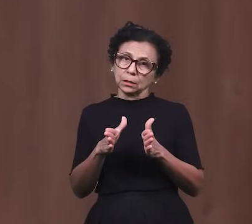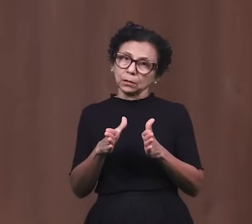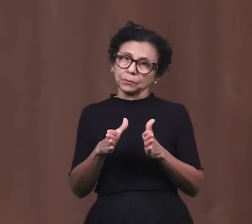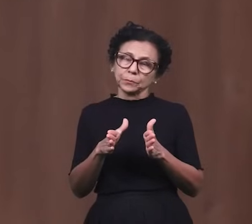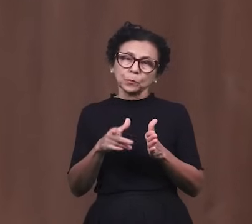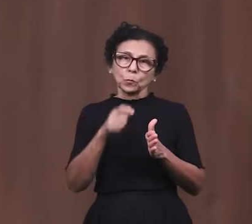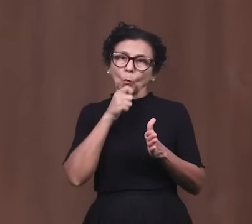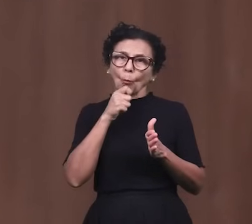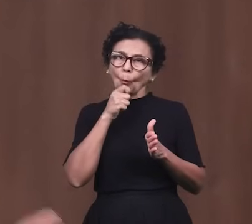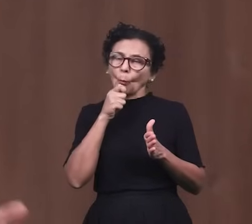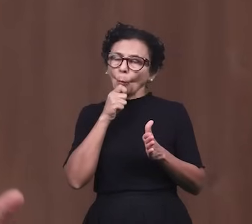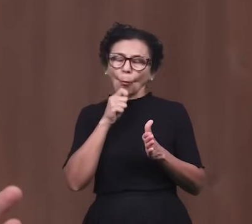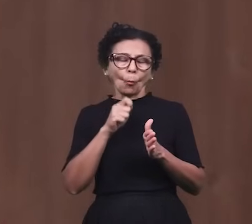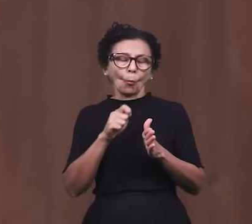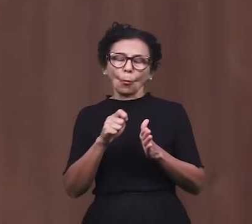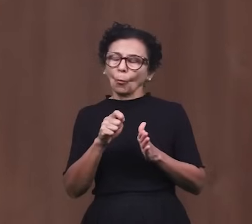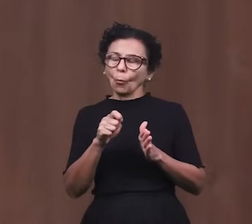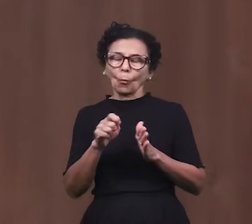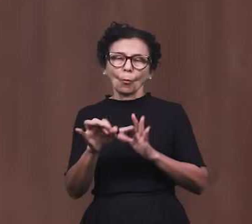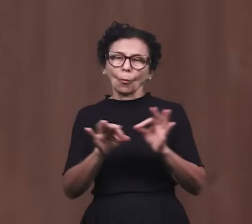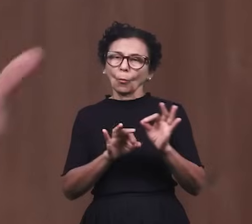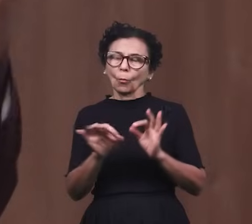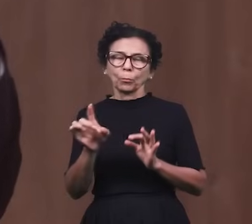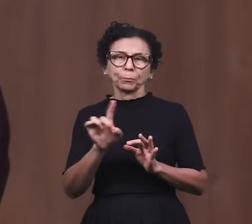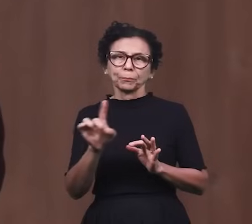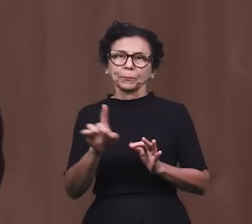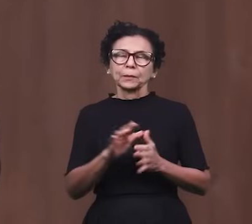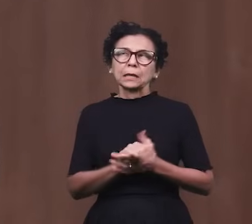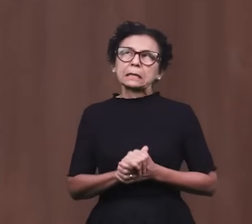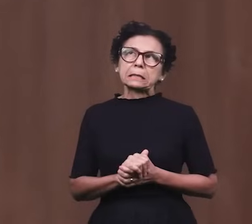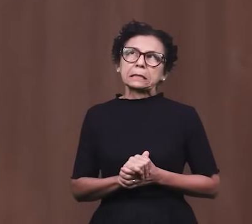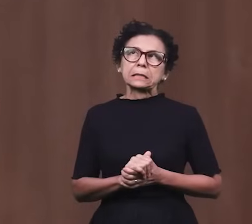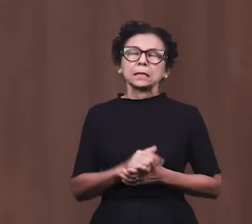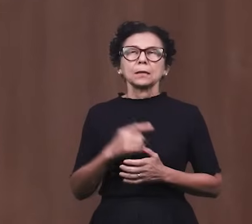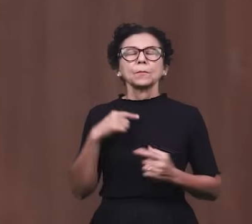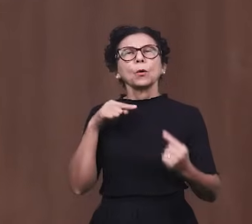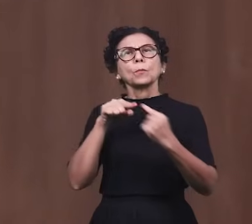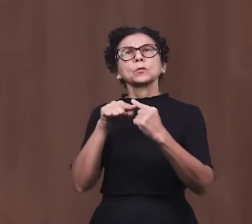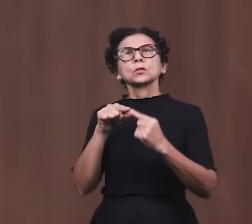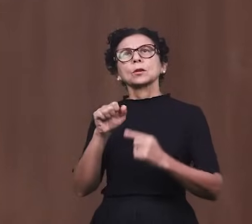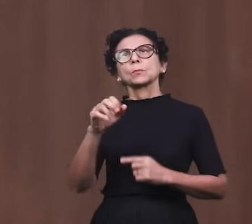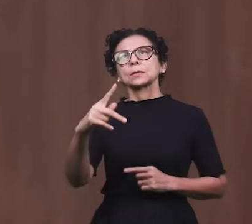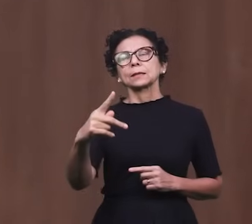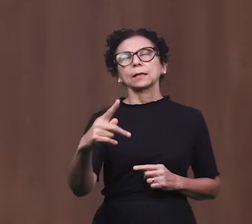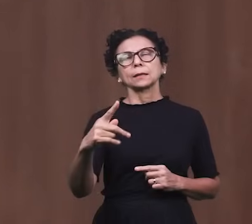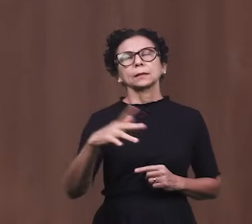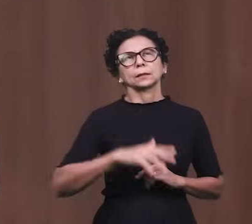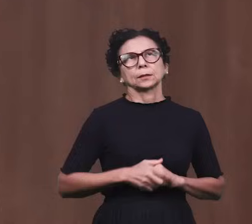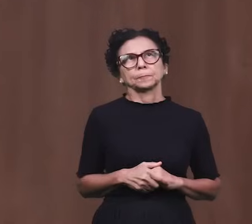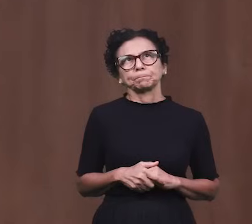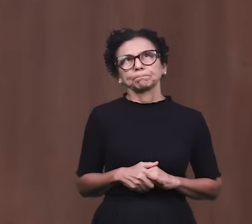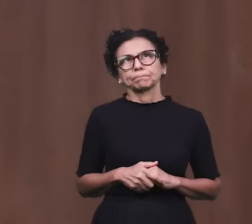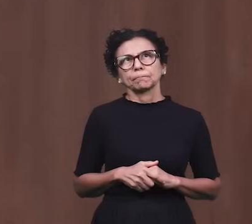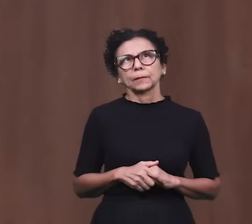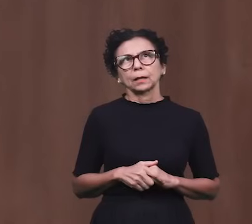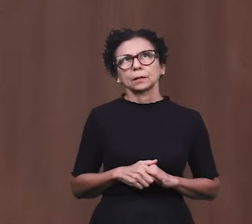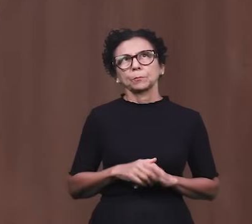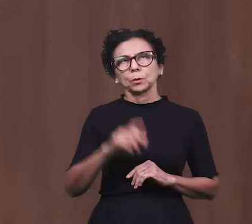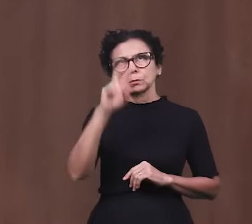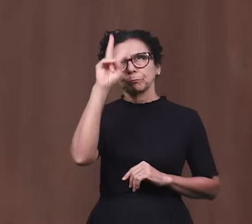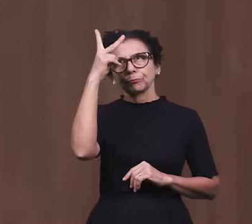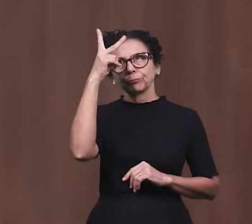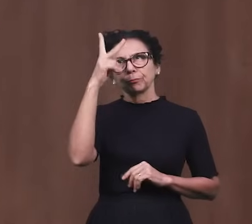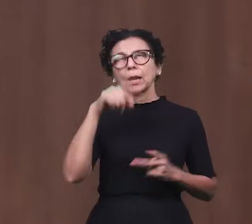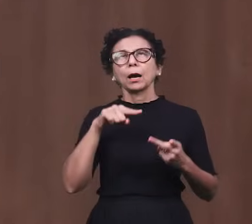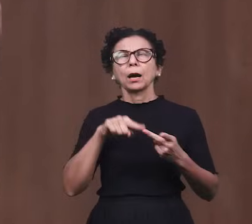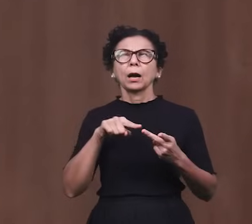objetivo. Então, por exemplo, se eu tenho um objetivo de aposentadoria, mas também tenho um objetivo de imóvel, eu tenho que ter investimentos diferentes para esses